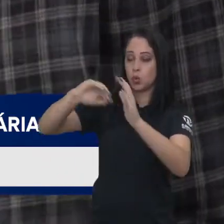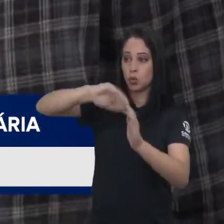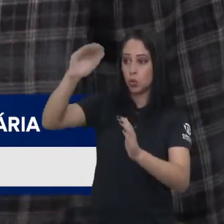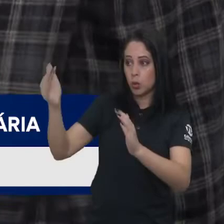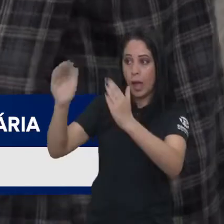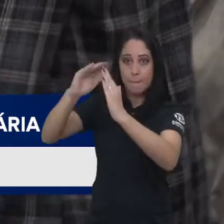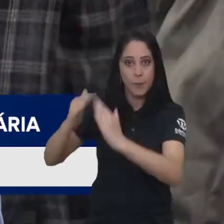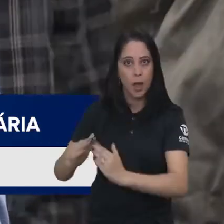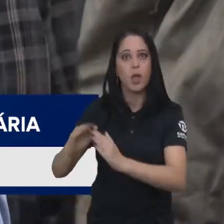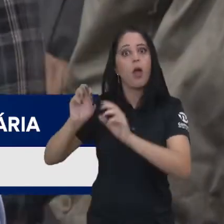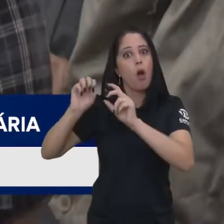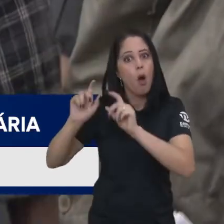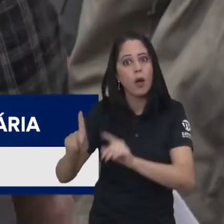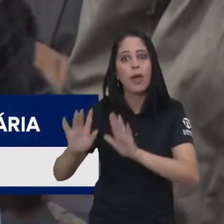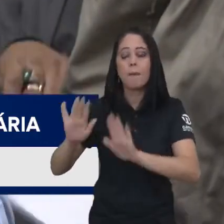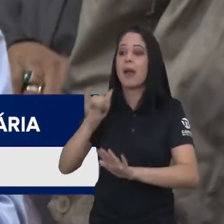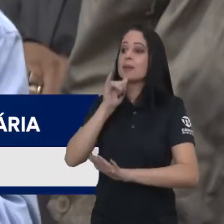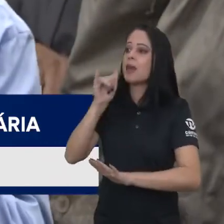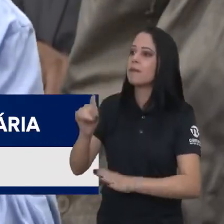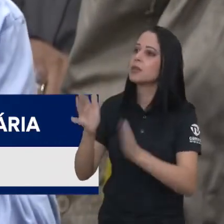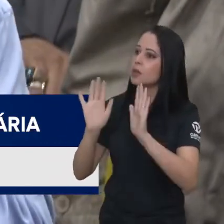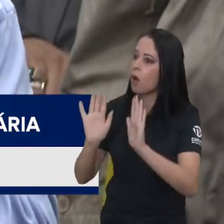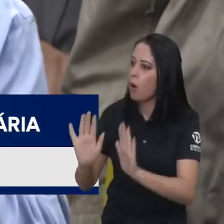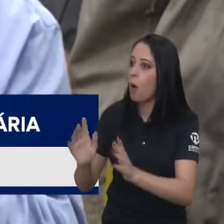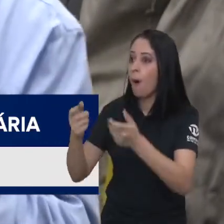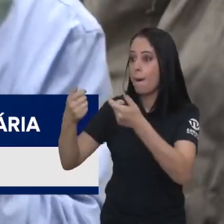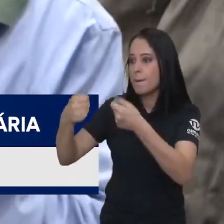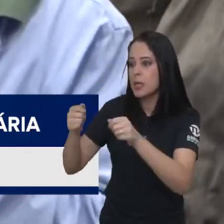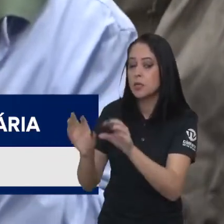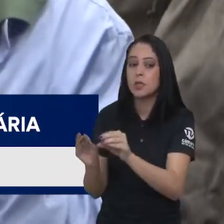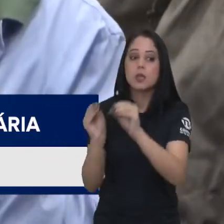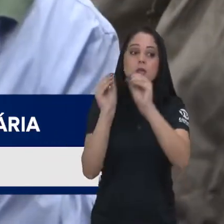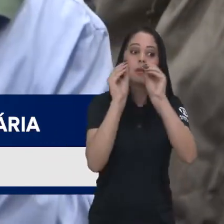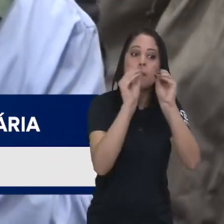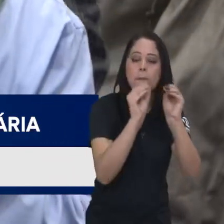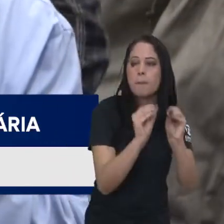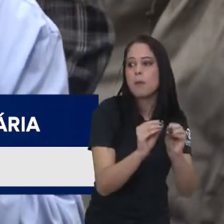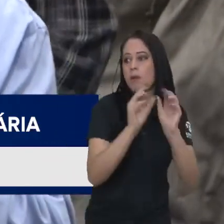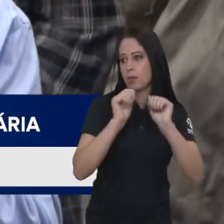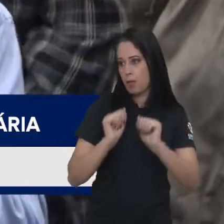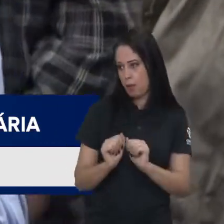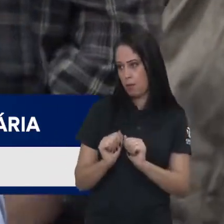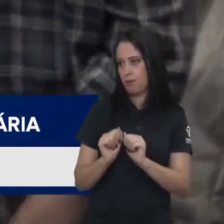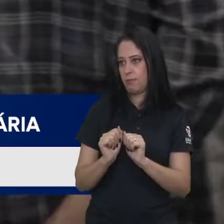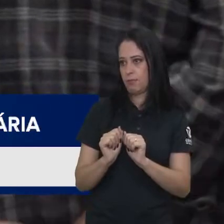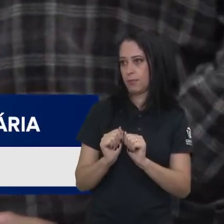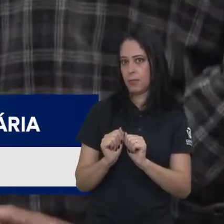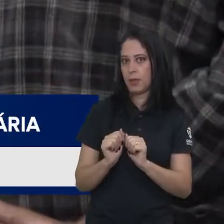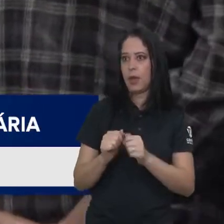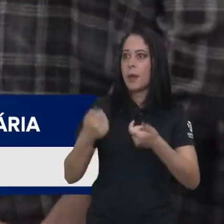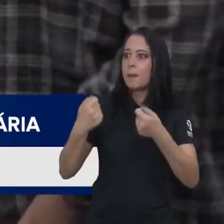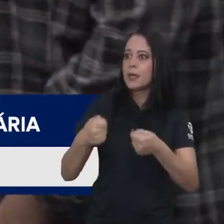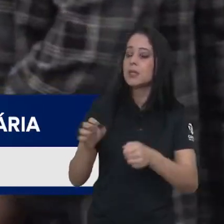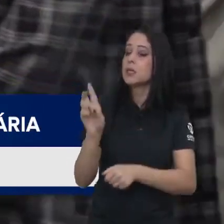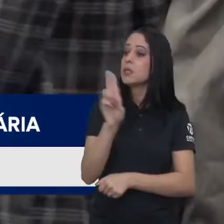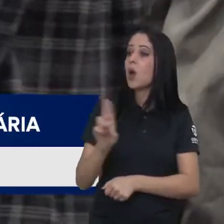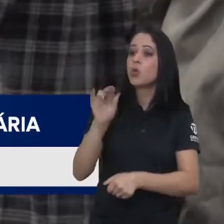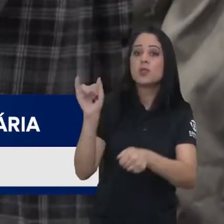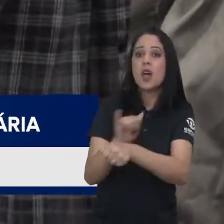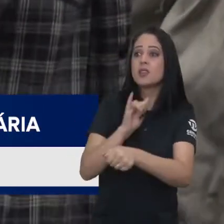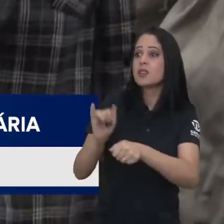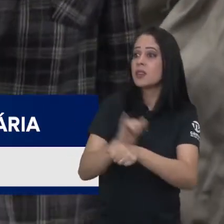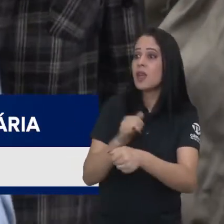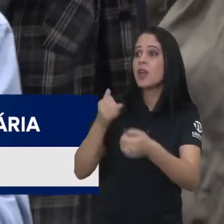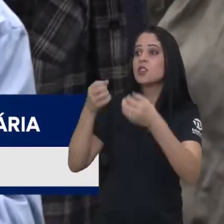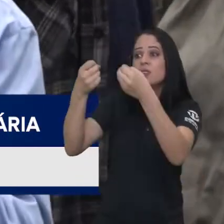nível alto, tudo bem, mas chega para a pessoa, conversa com a pessoa, o poder público está aí, usa as ferramentas que tem